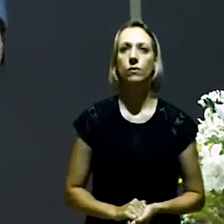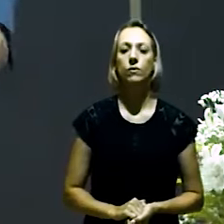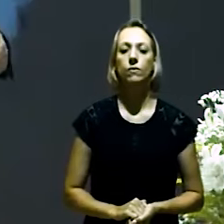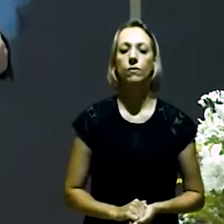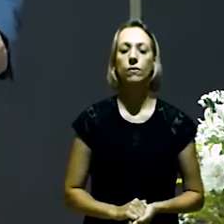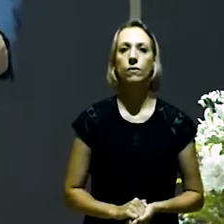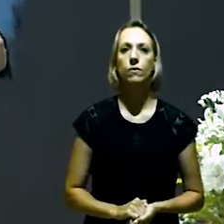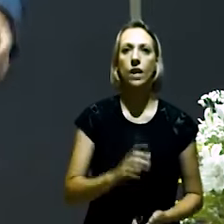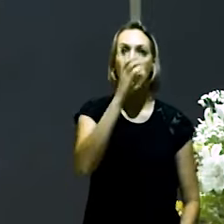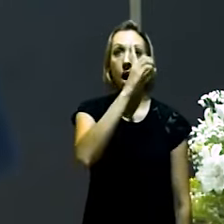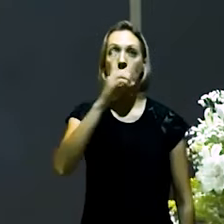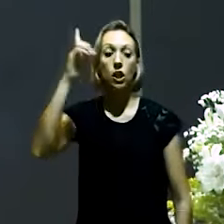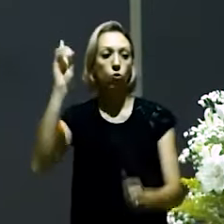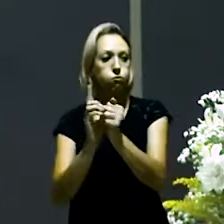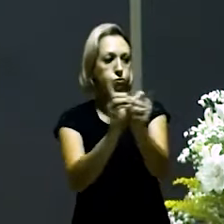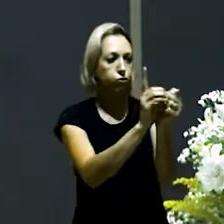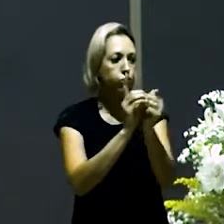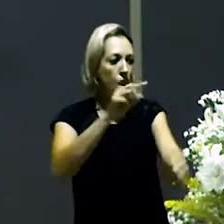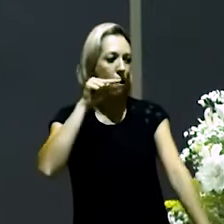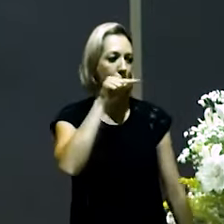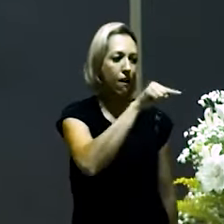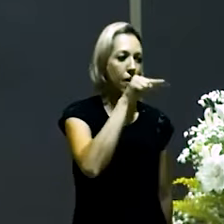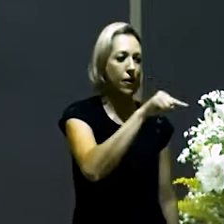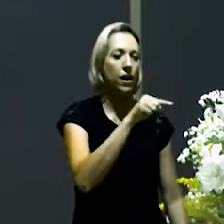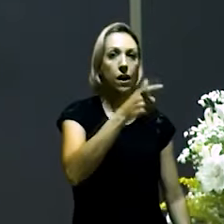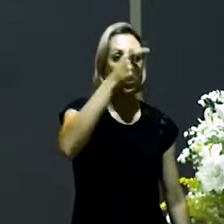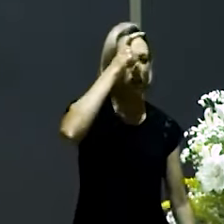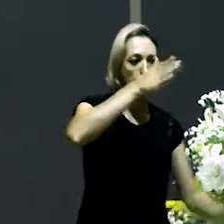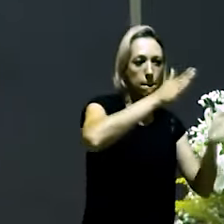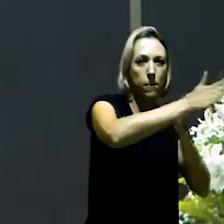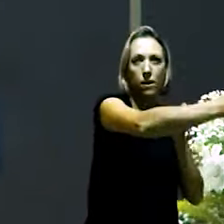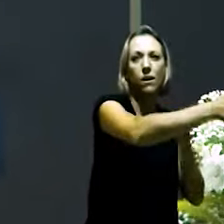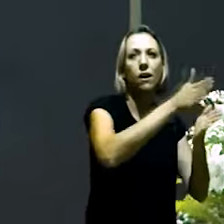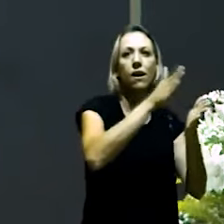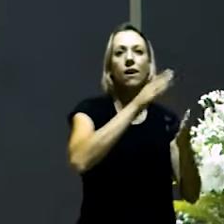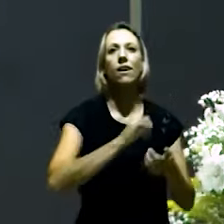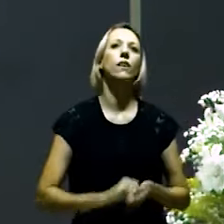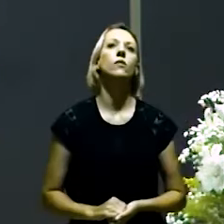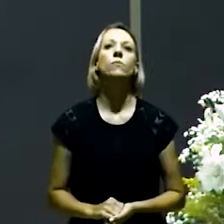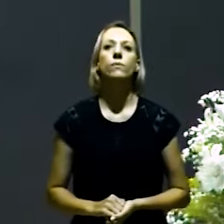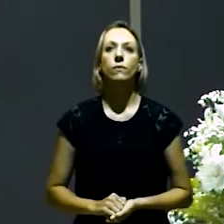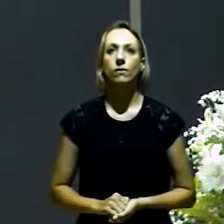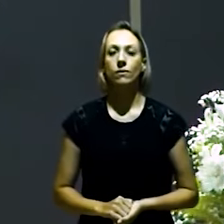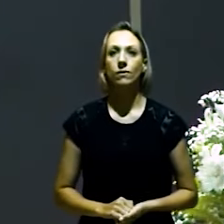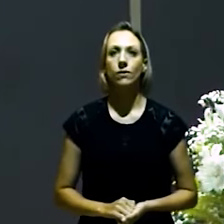nós contigo, Jesus, Filho de Deus? Vieste atormentar-nos antes do tempo?